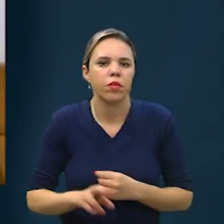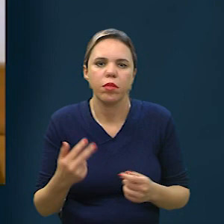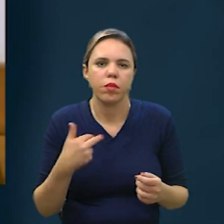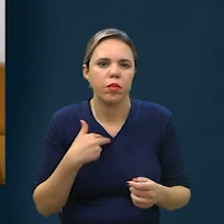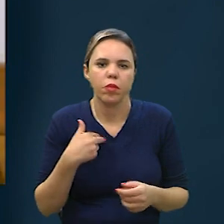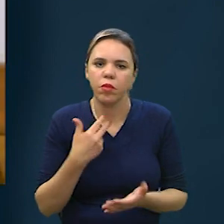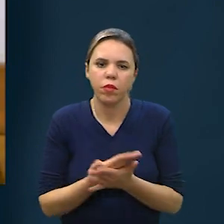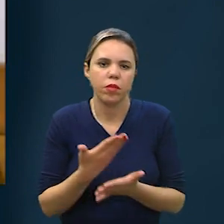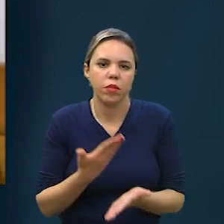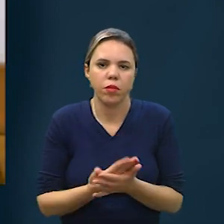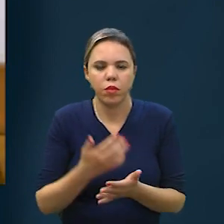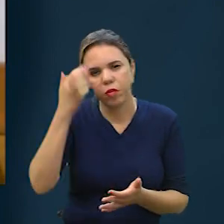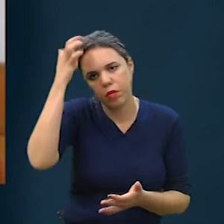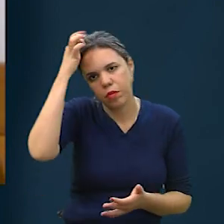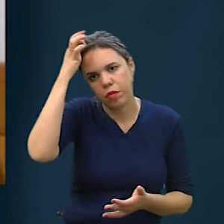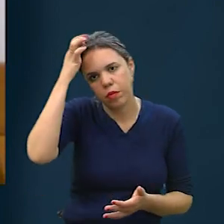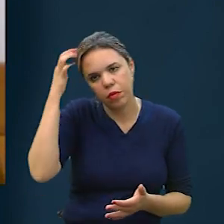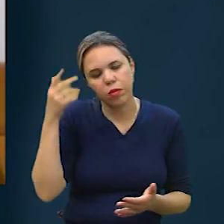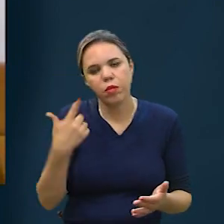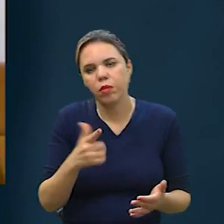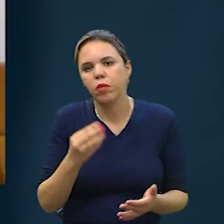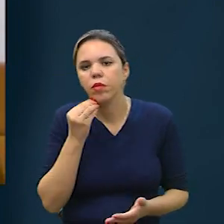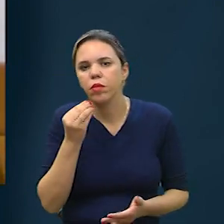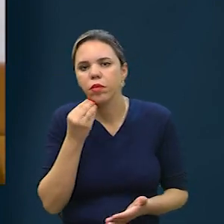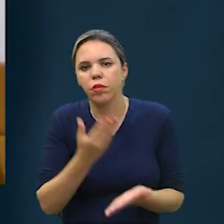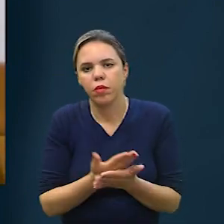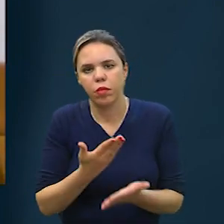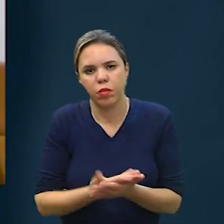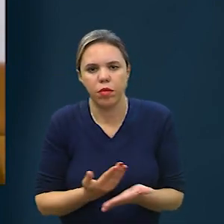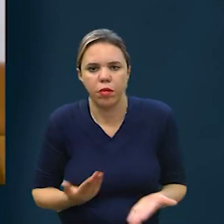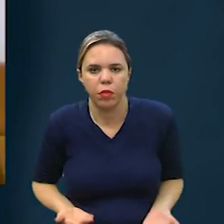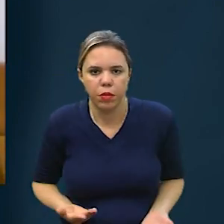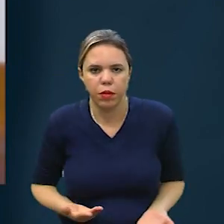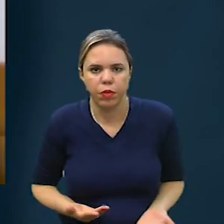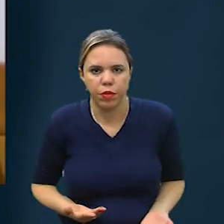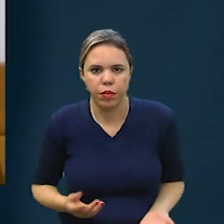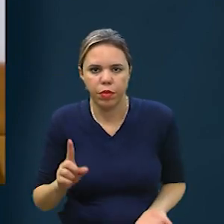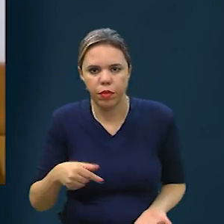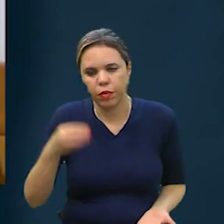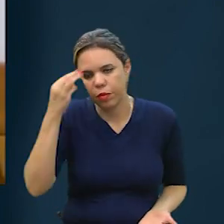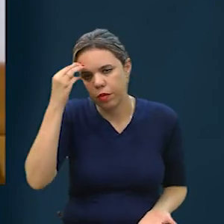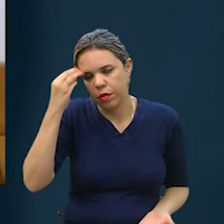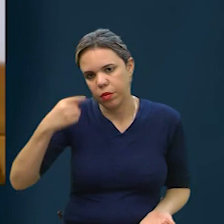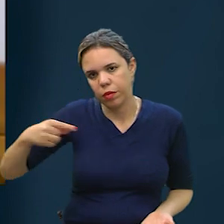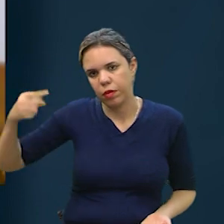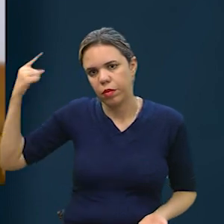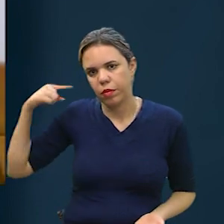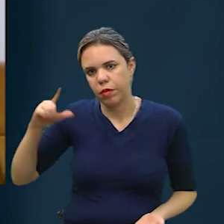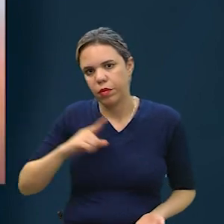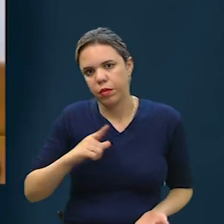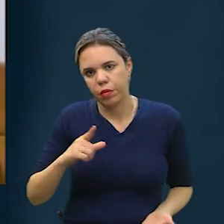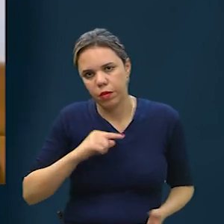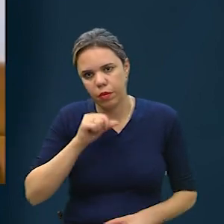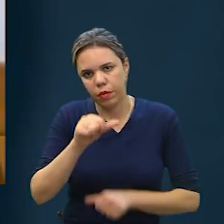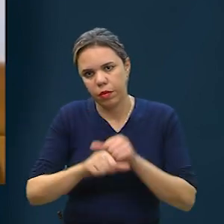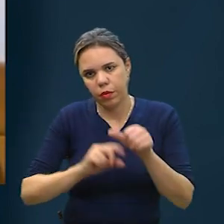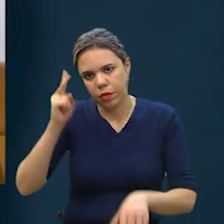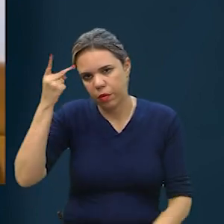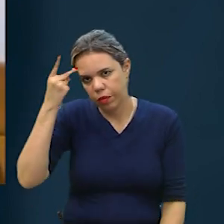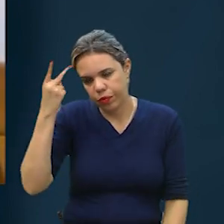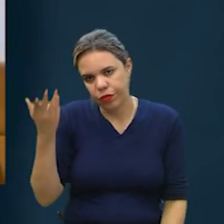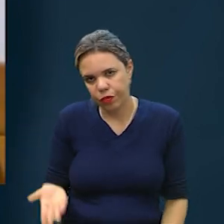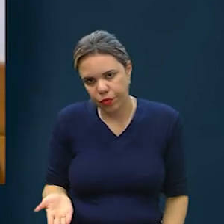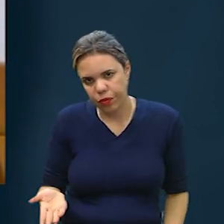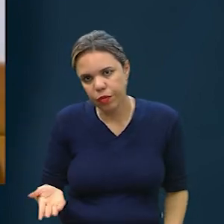não podendo estudar, né? não tendo oportunidade de estudo. Então, isso é uma mentalidade que ela tem que ser